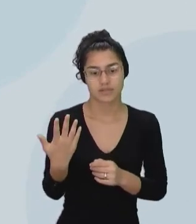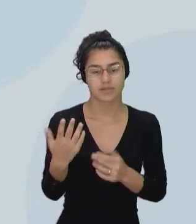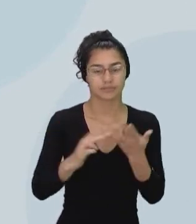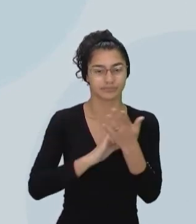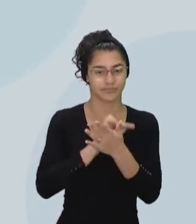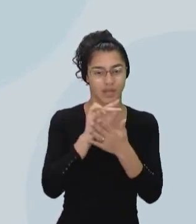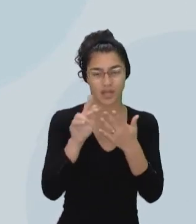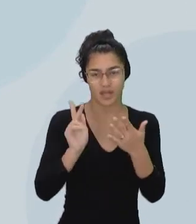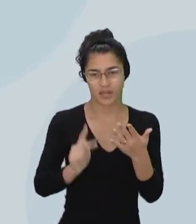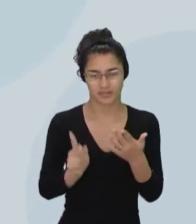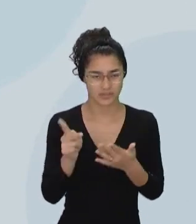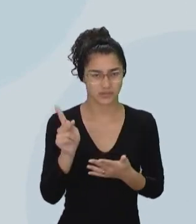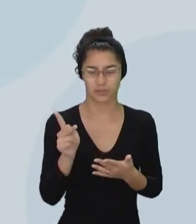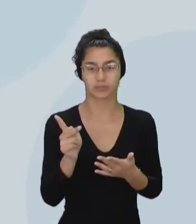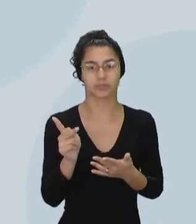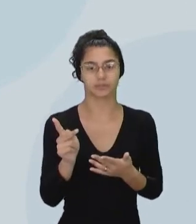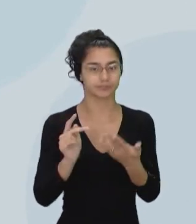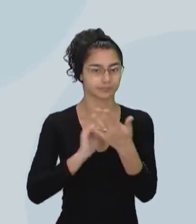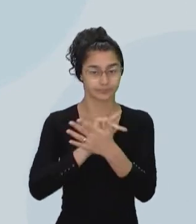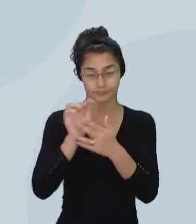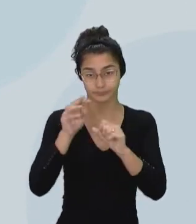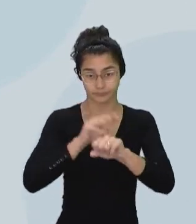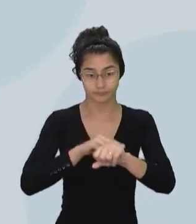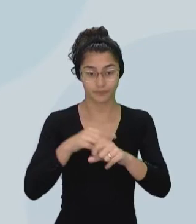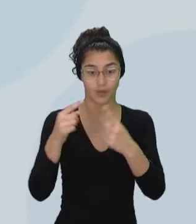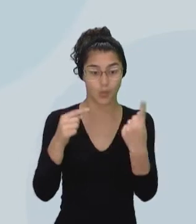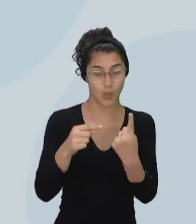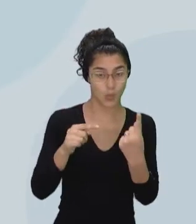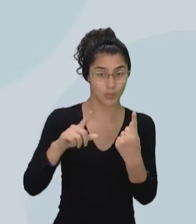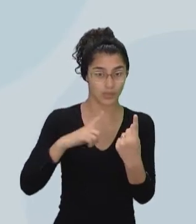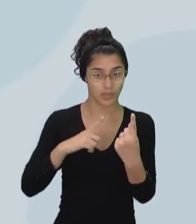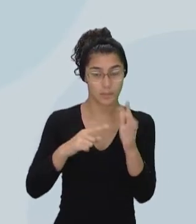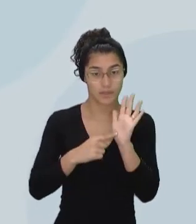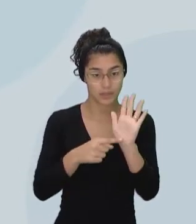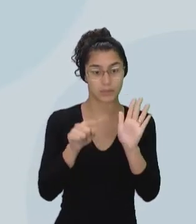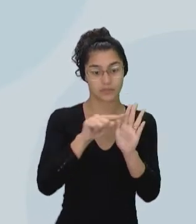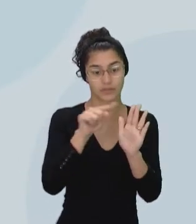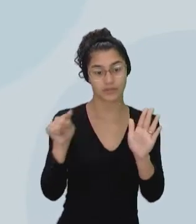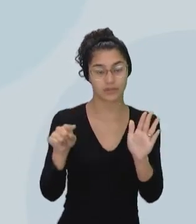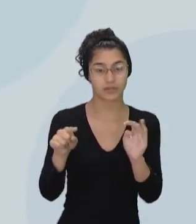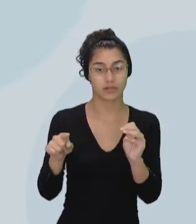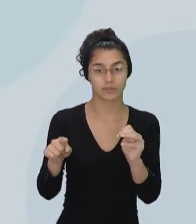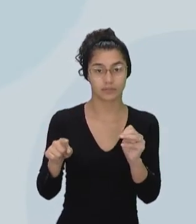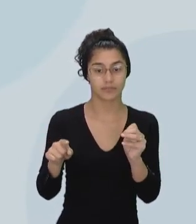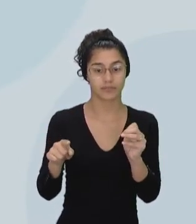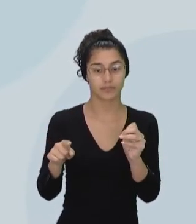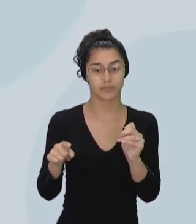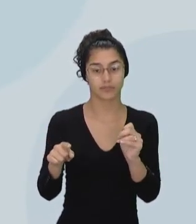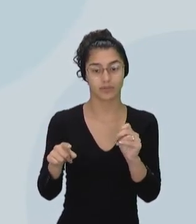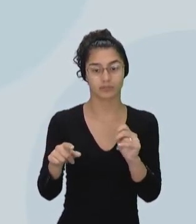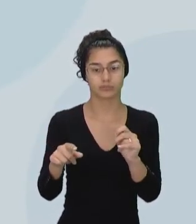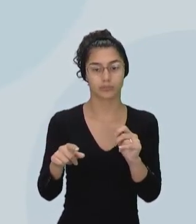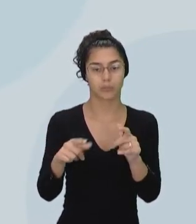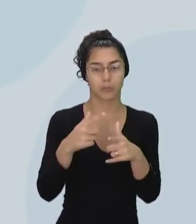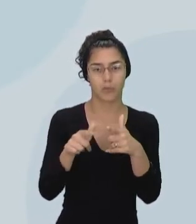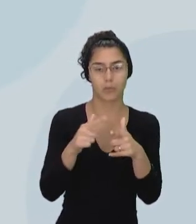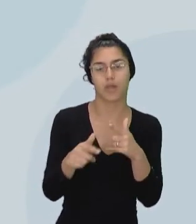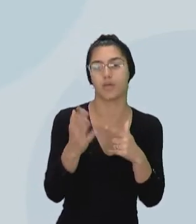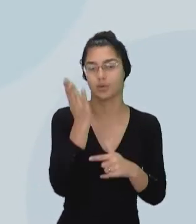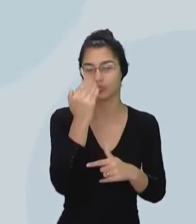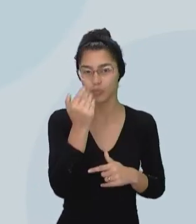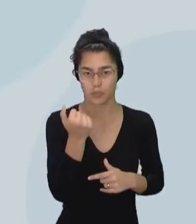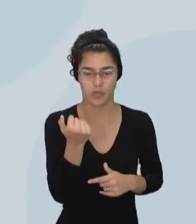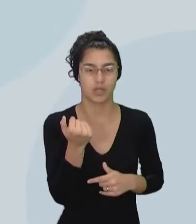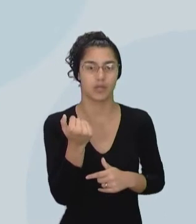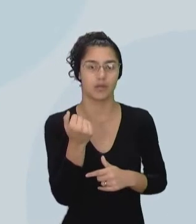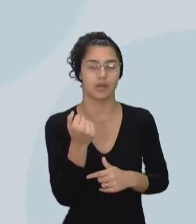multicausal, ou seja, tem diversas causas. Uma delas, apresentei aí para vocês, a questão, por exemplo, dos transtornos